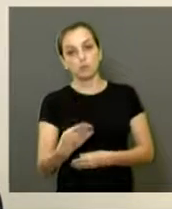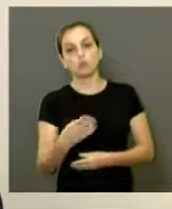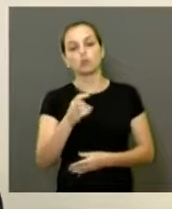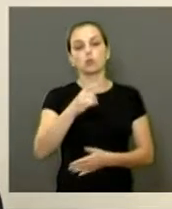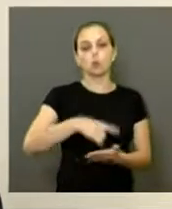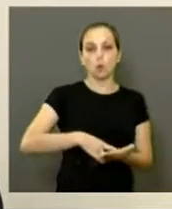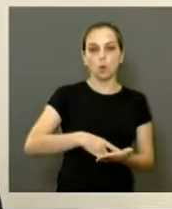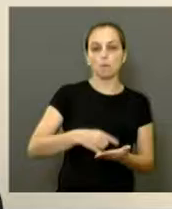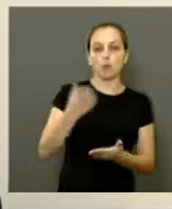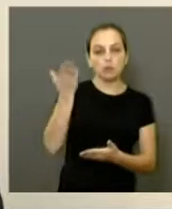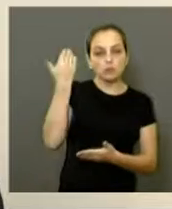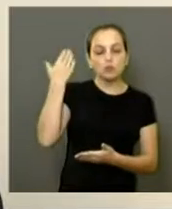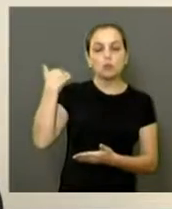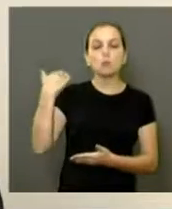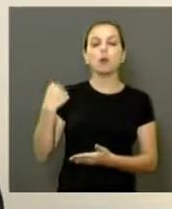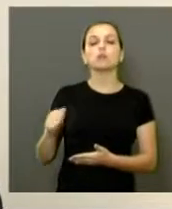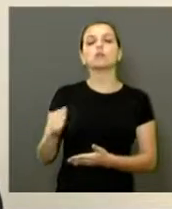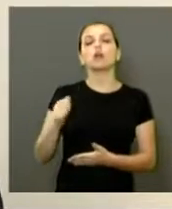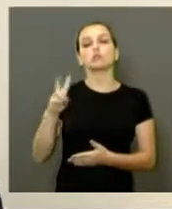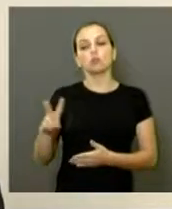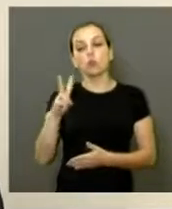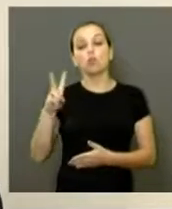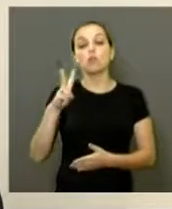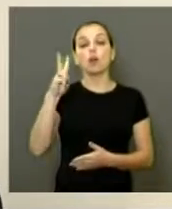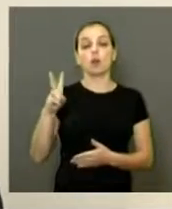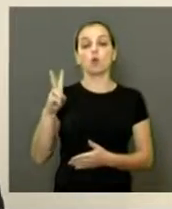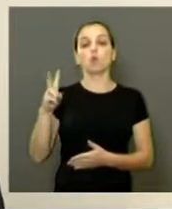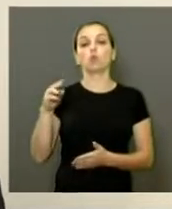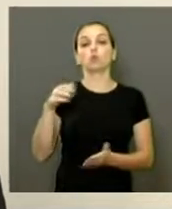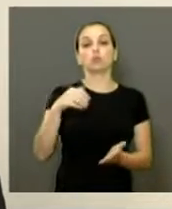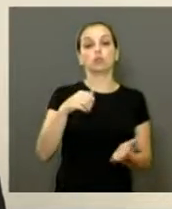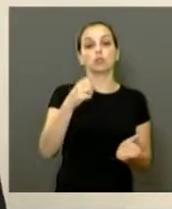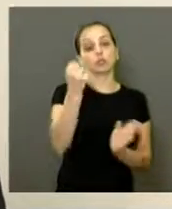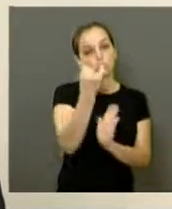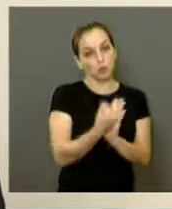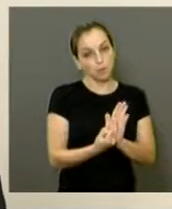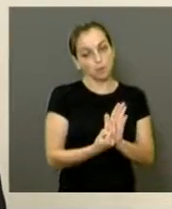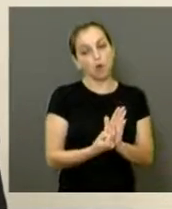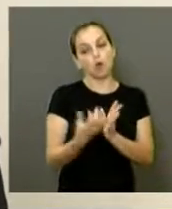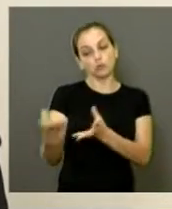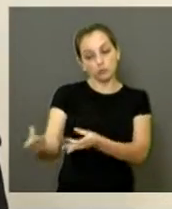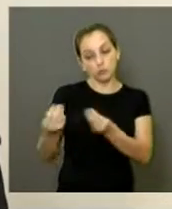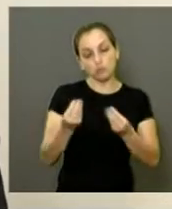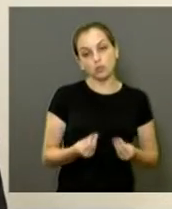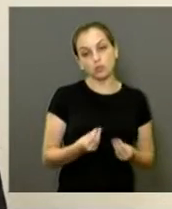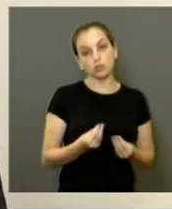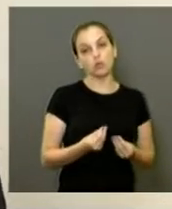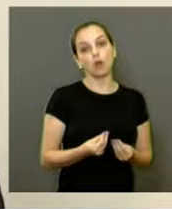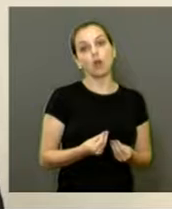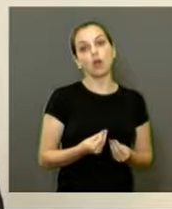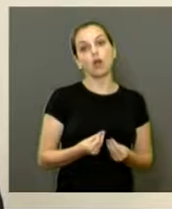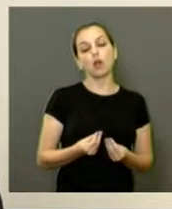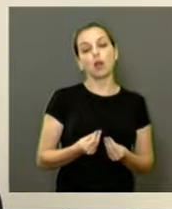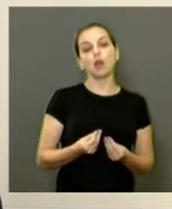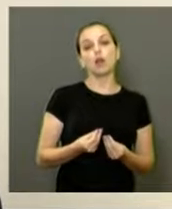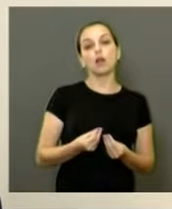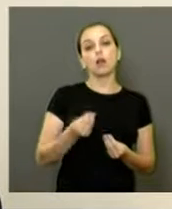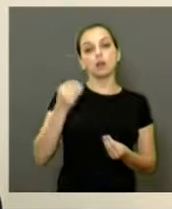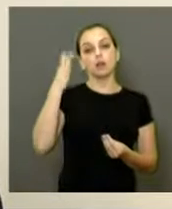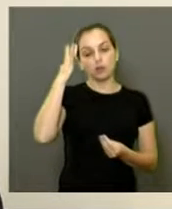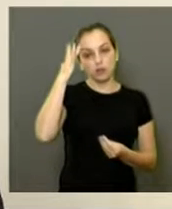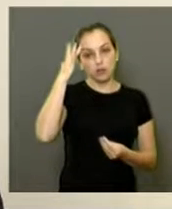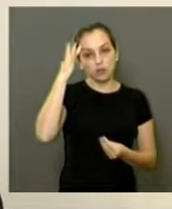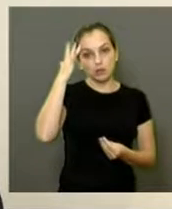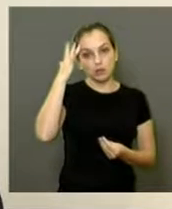sobre os valores arrecadados os impostos que foram recolhidos eu sei que a empresa tomou uma autuação em relação ao recolhimento